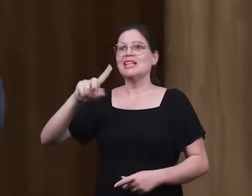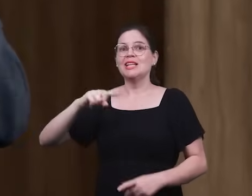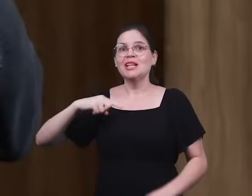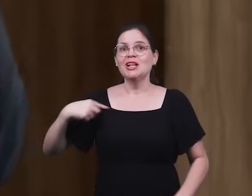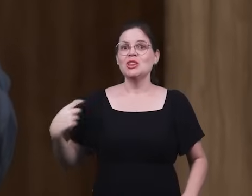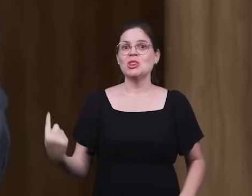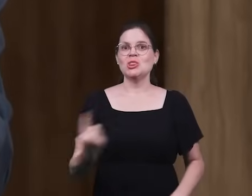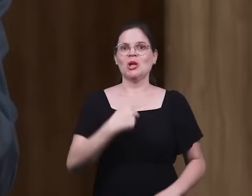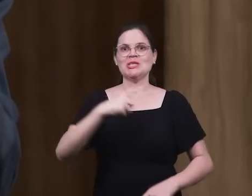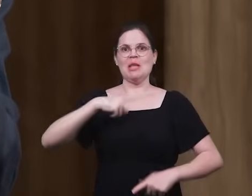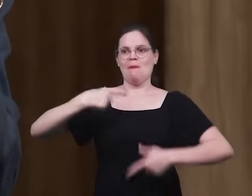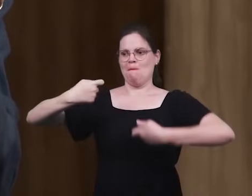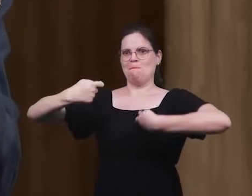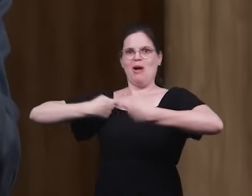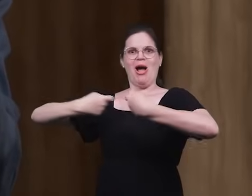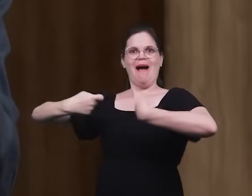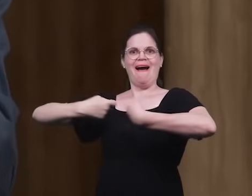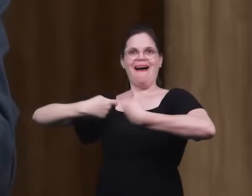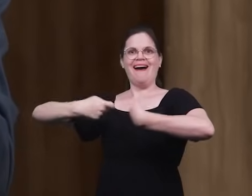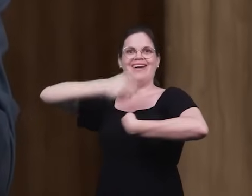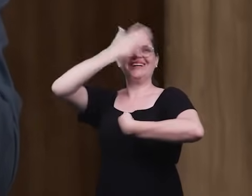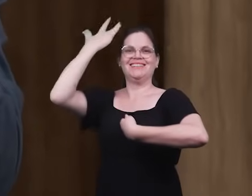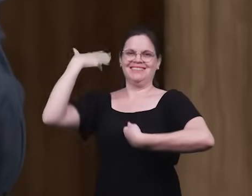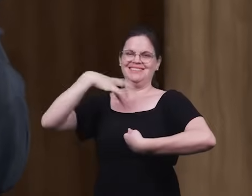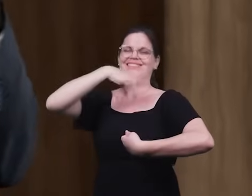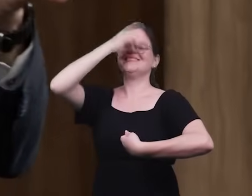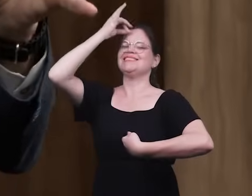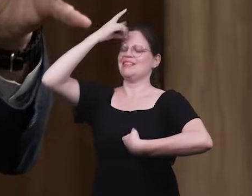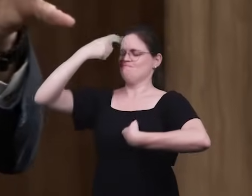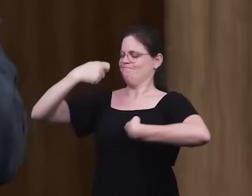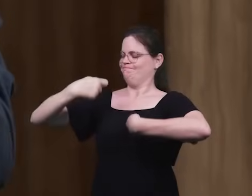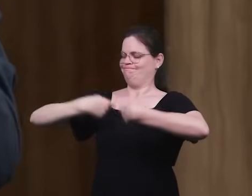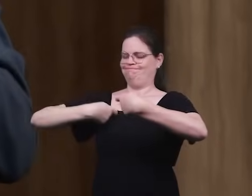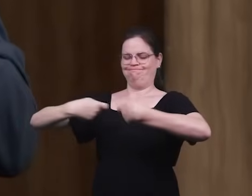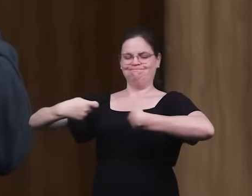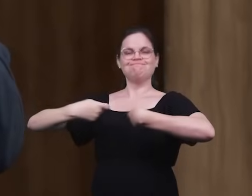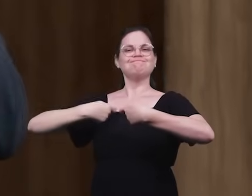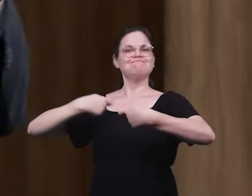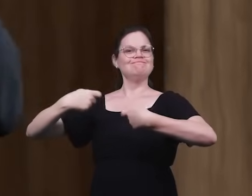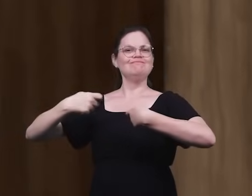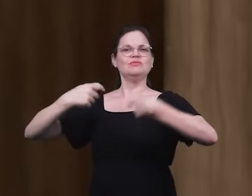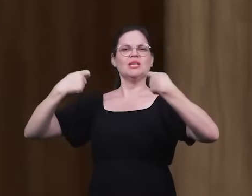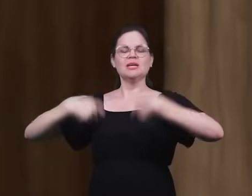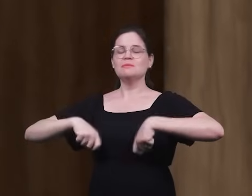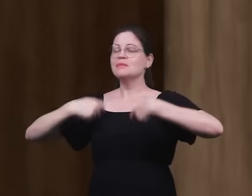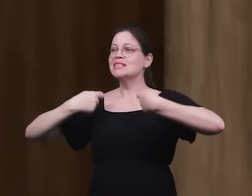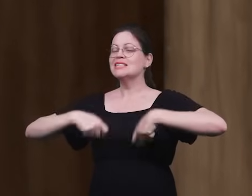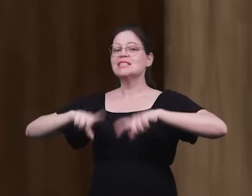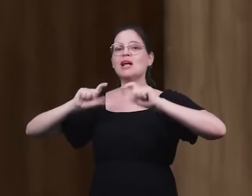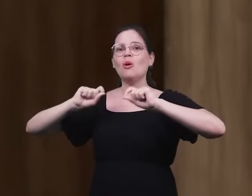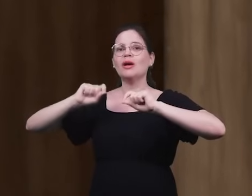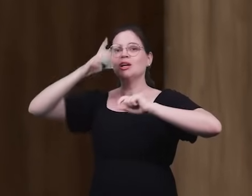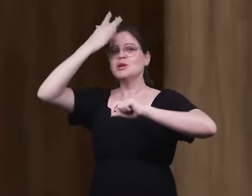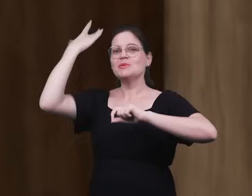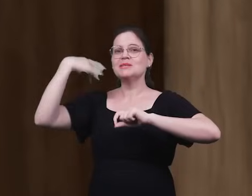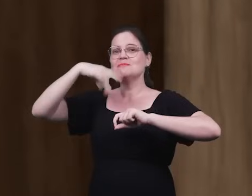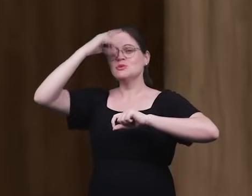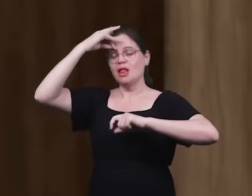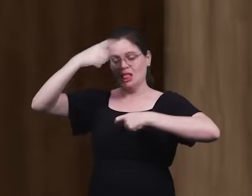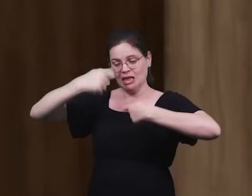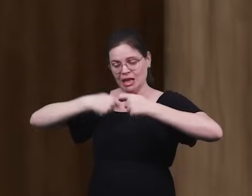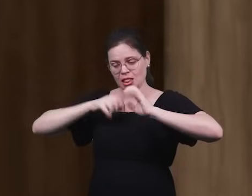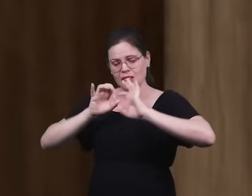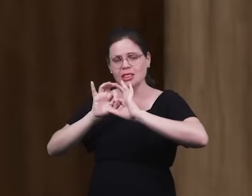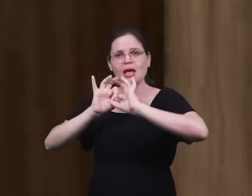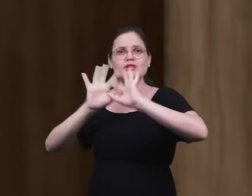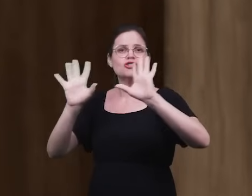estamos dominados pelo Espírito Santo e temos que deixá-lo nos guiar nos dirigir